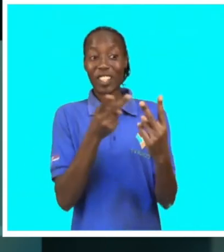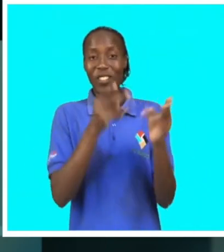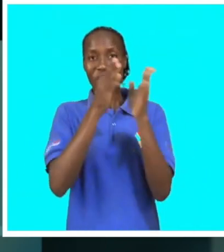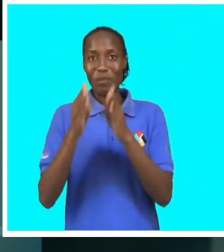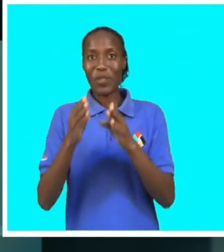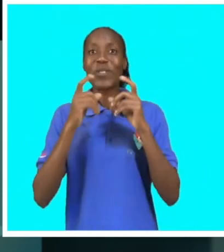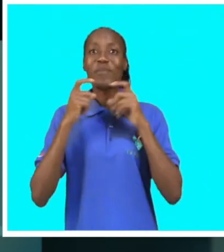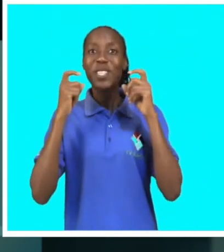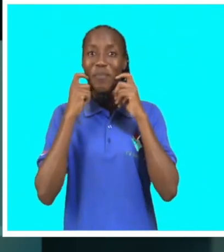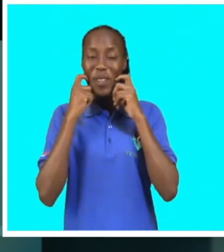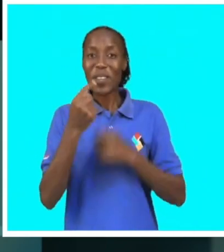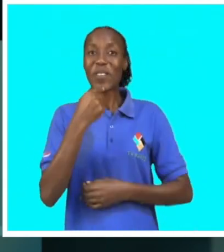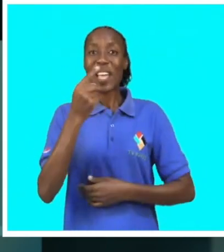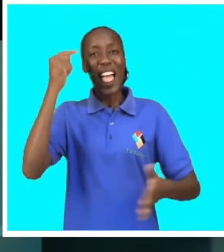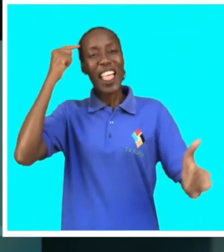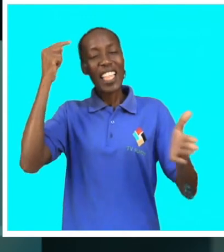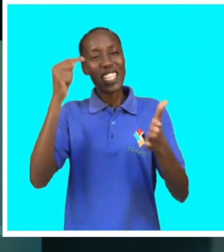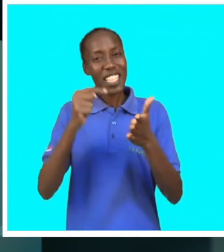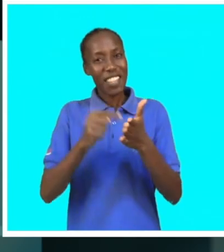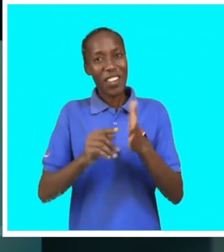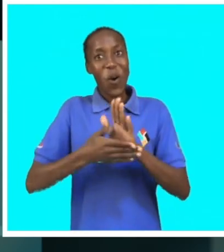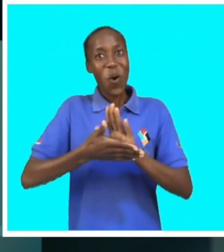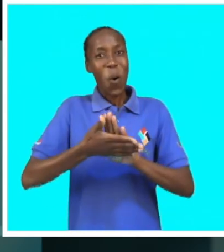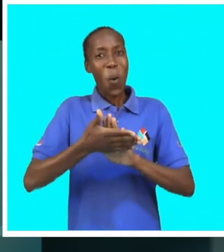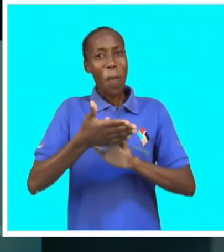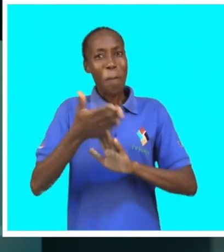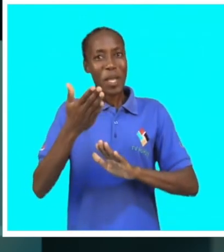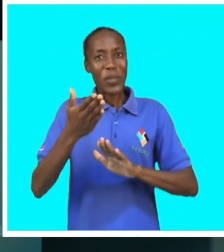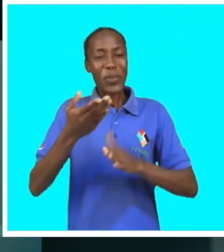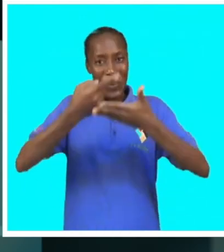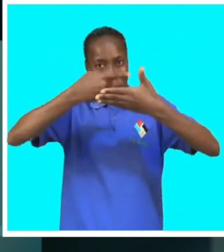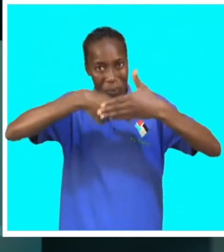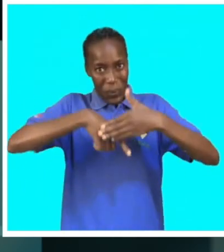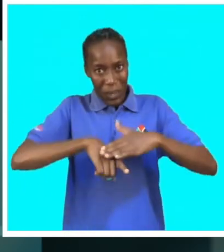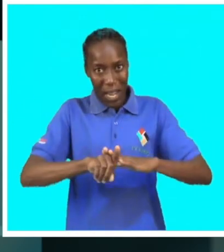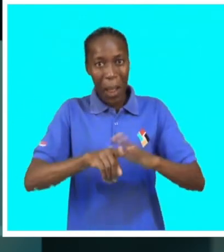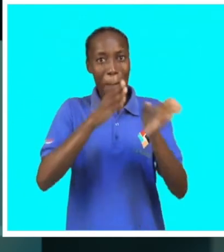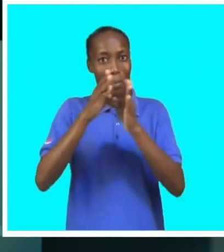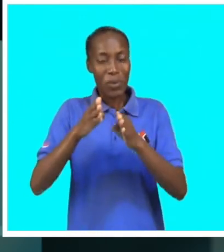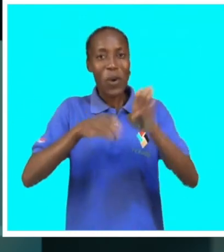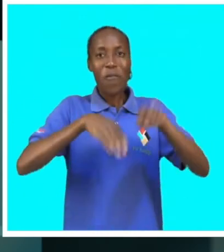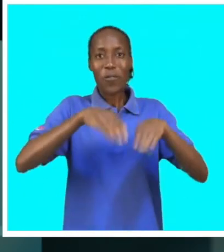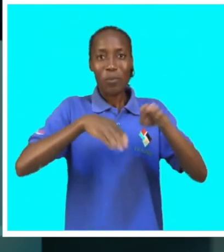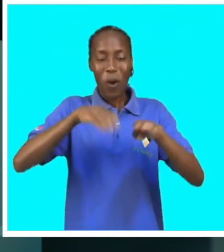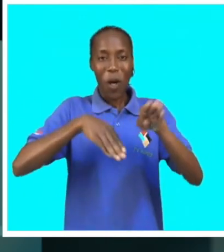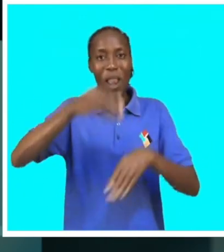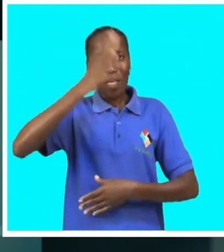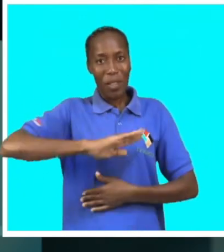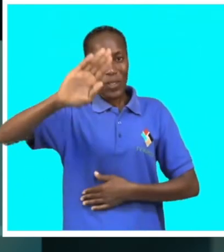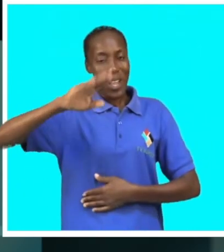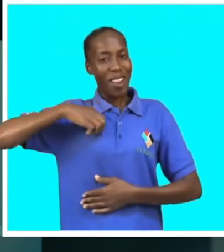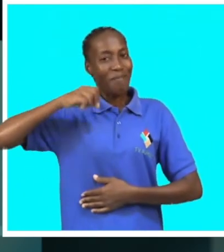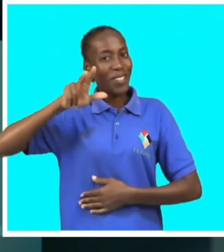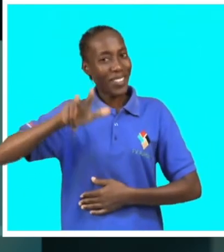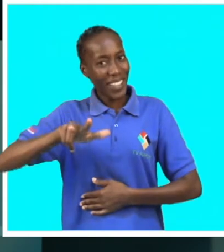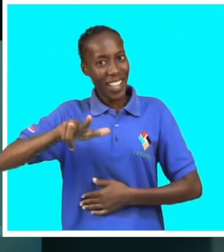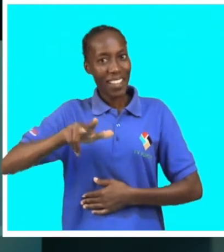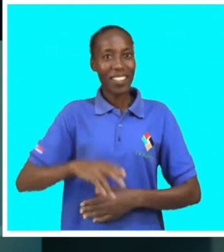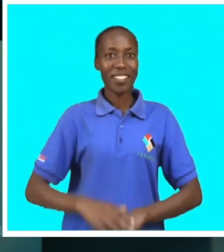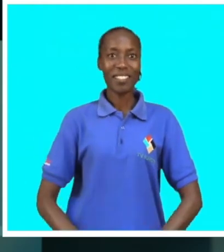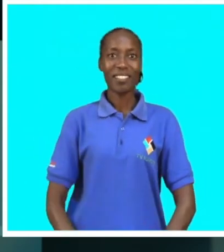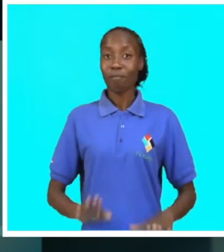SAAD pertencer a dois moçambicanos, isto em poucas palavras significa uma porta de entrada escancarada para os futebolistas nacionais